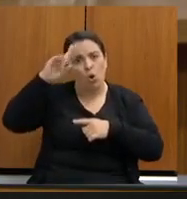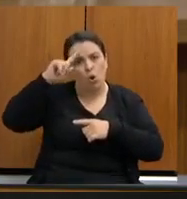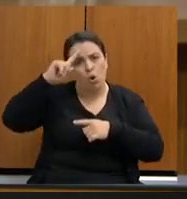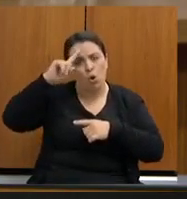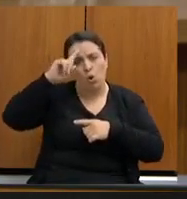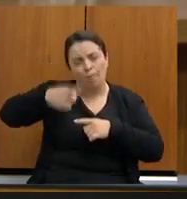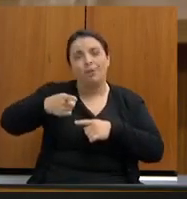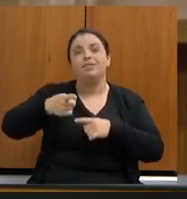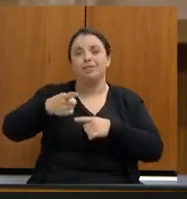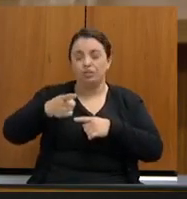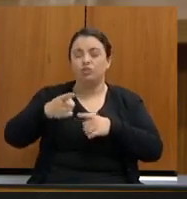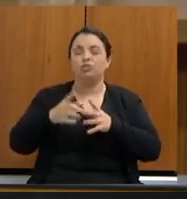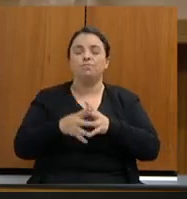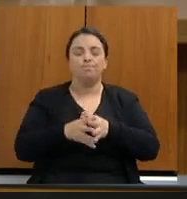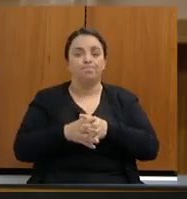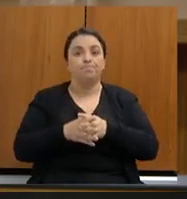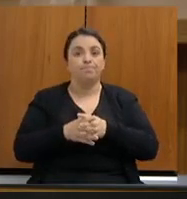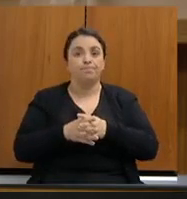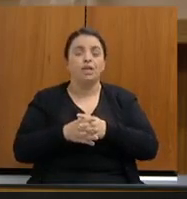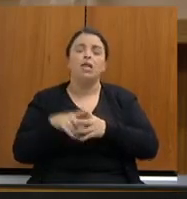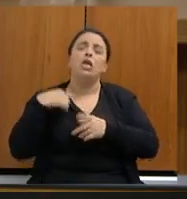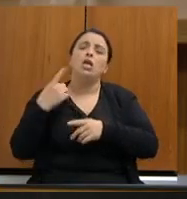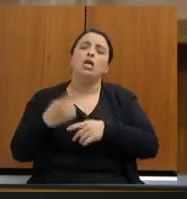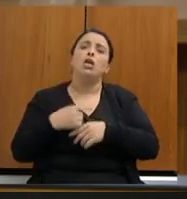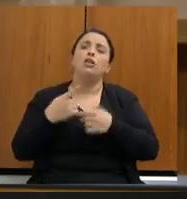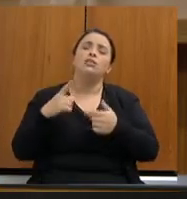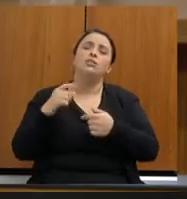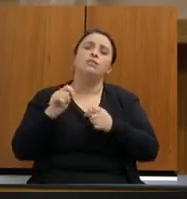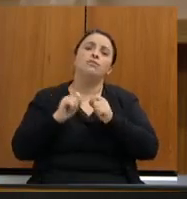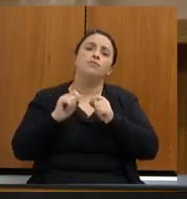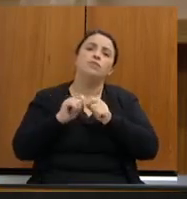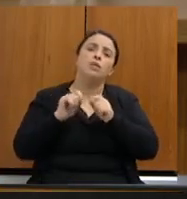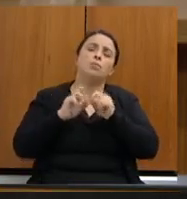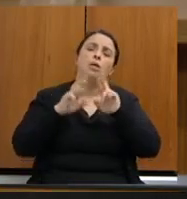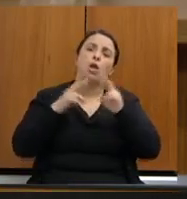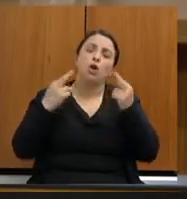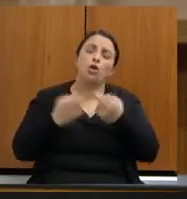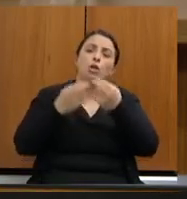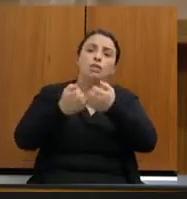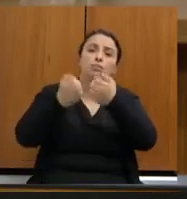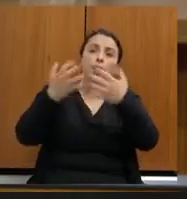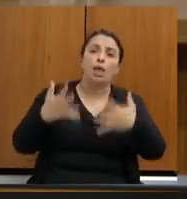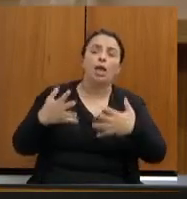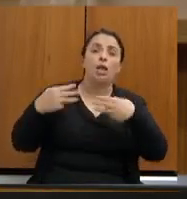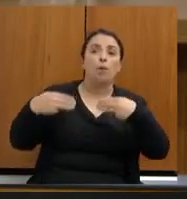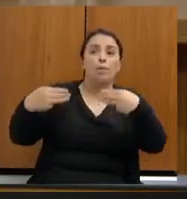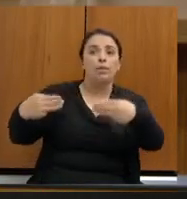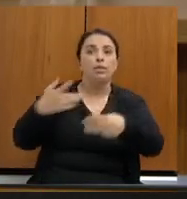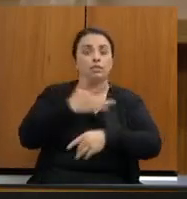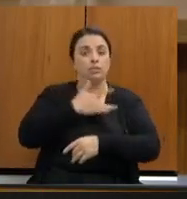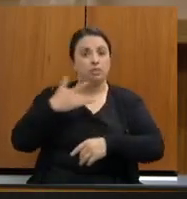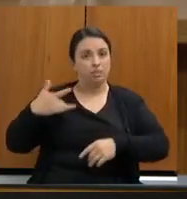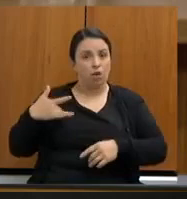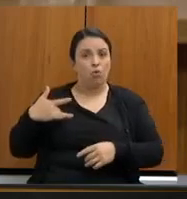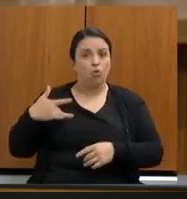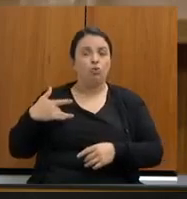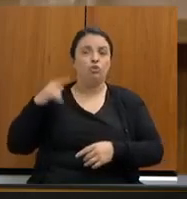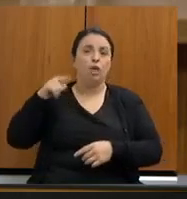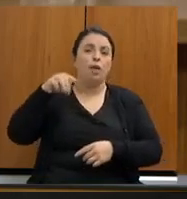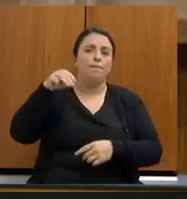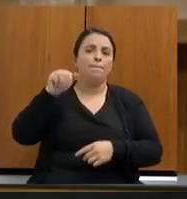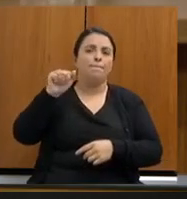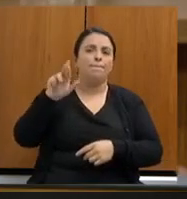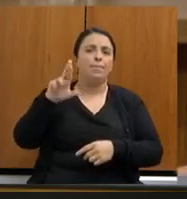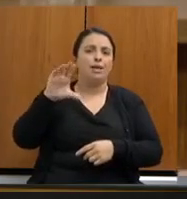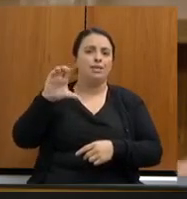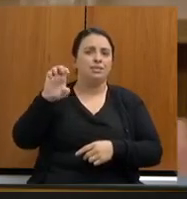demonstra expediente se explicando alma ao ministro da saúde no caso aí o Senhor Marcelo